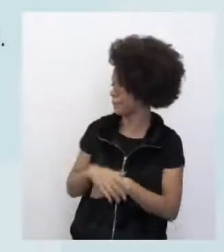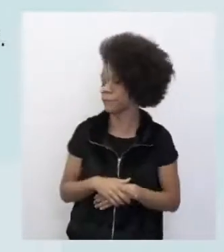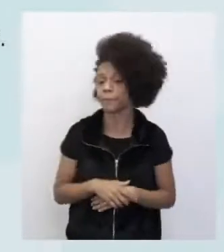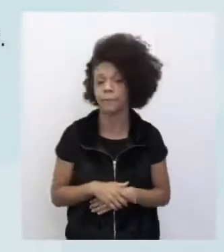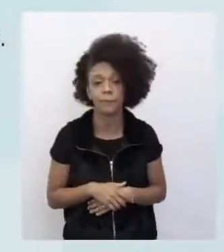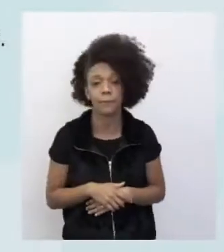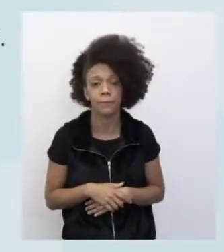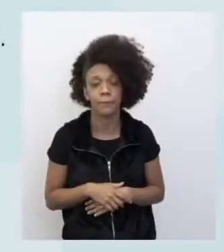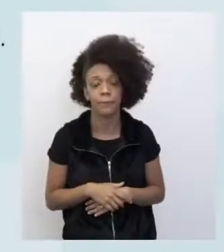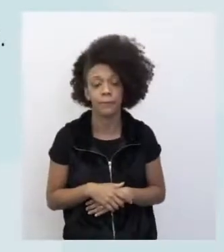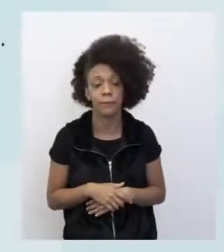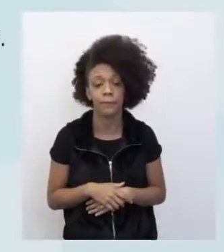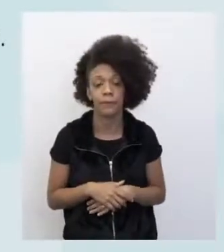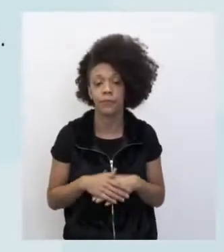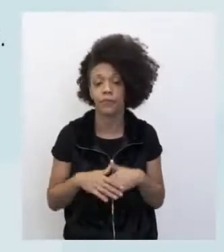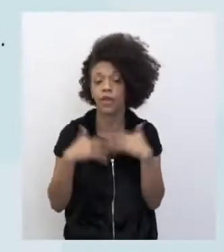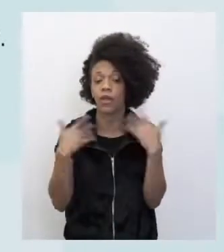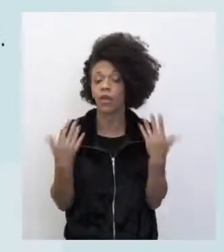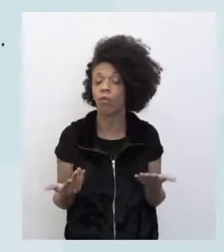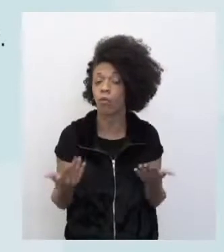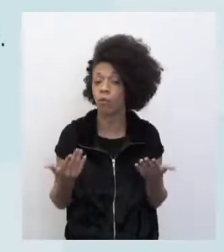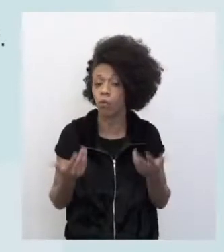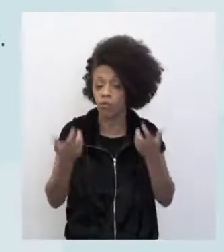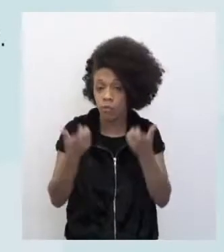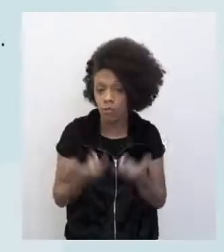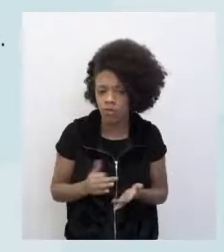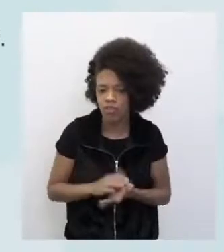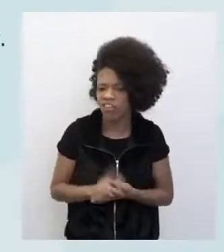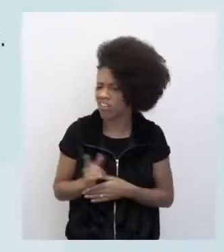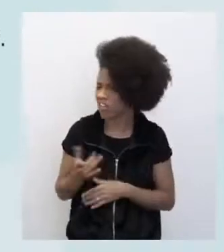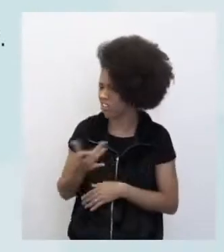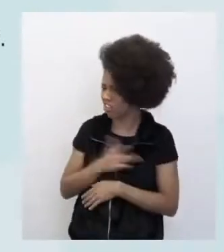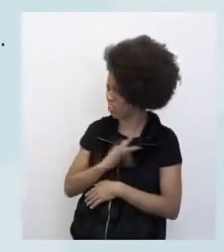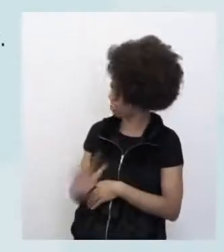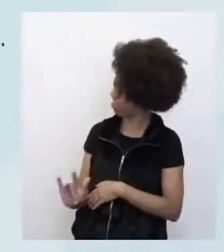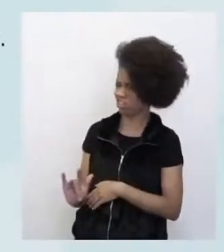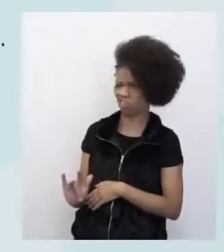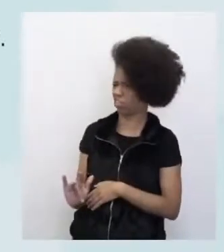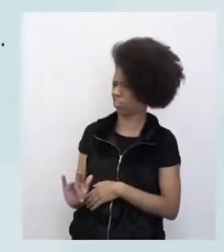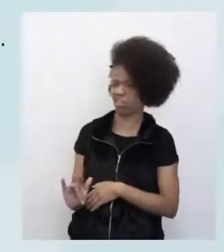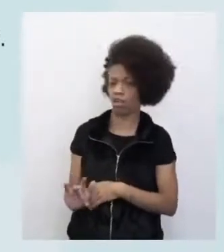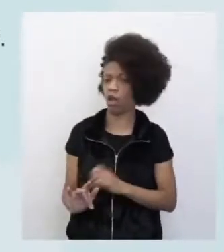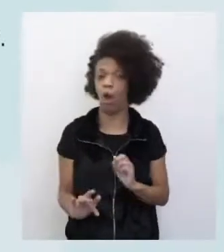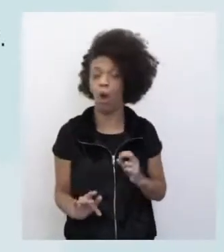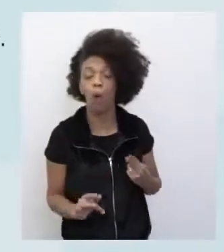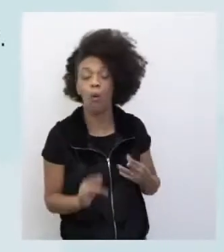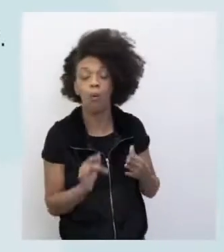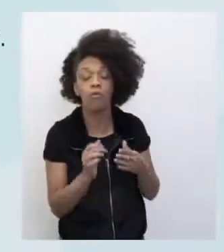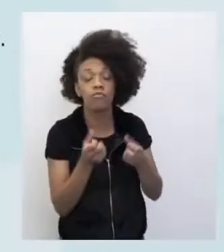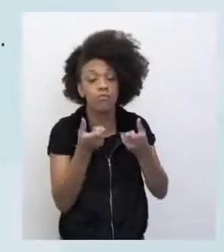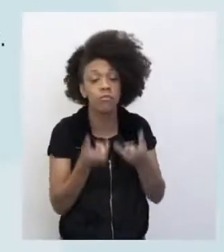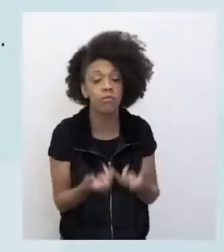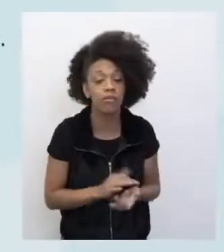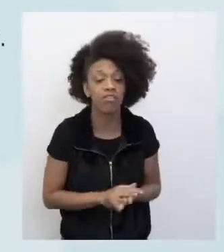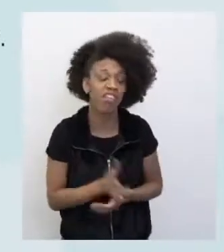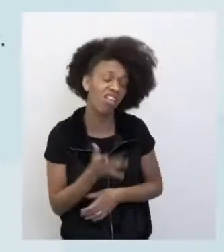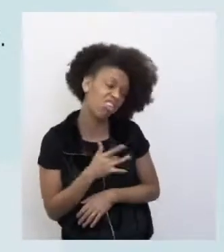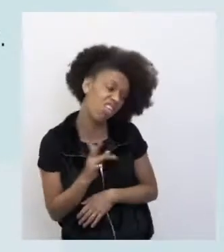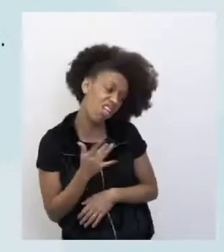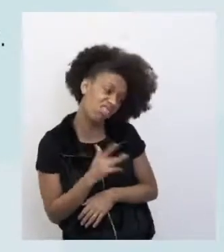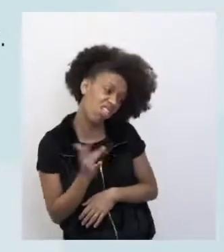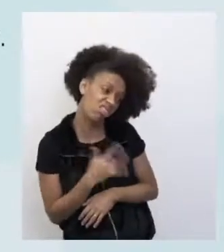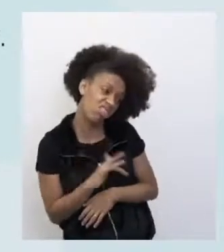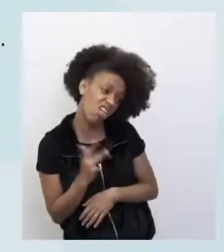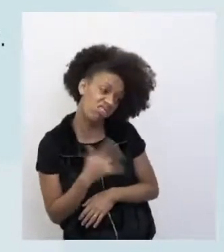Tcharam! Olha só, quando ela fala assim, isso não me faz ser um coitadinho, ou que ela vai mencionar lá que alguns falam, tadinho,